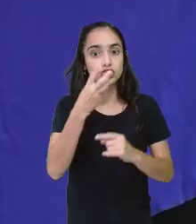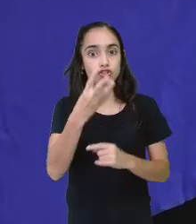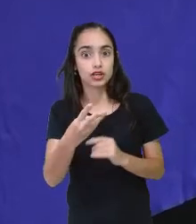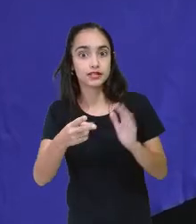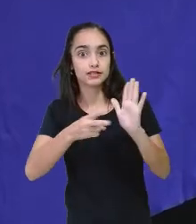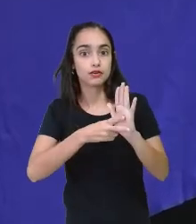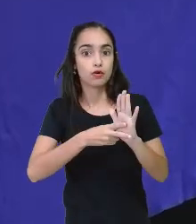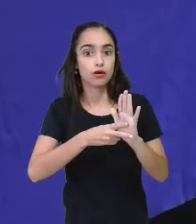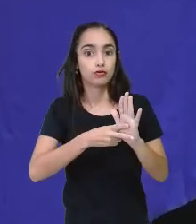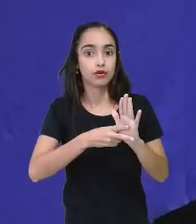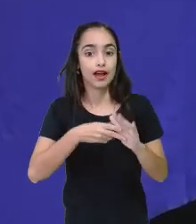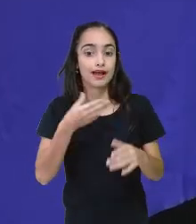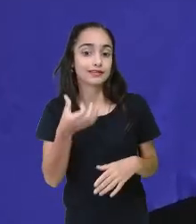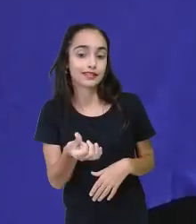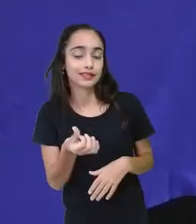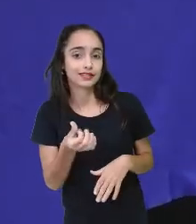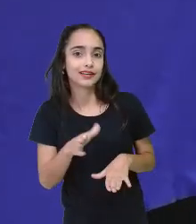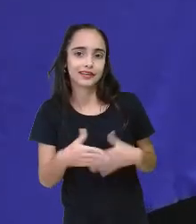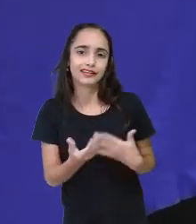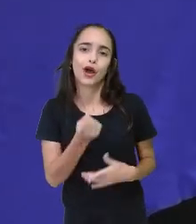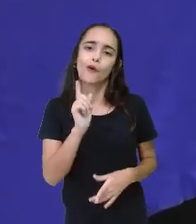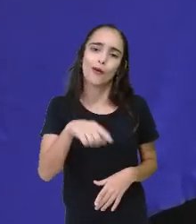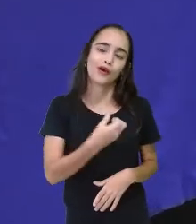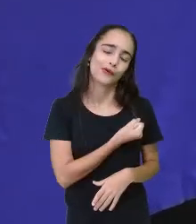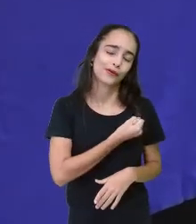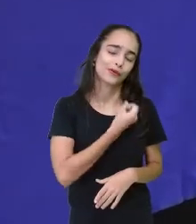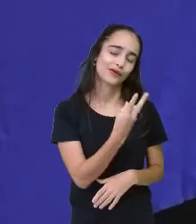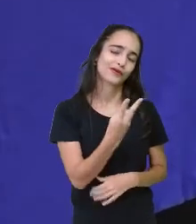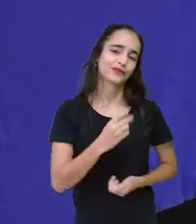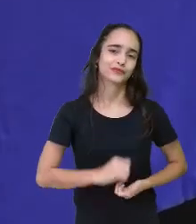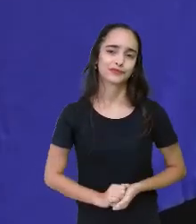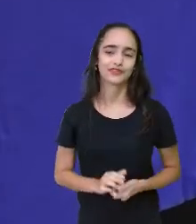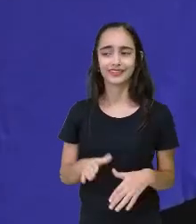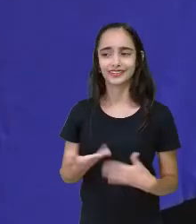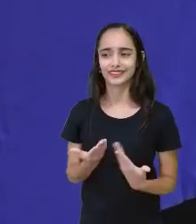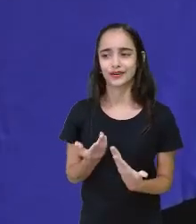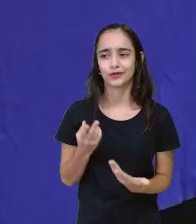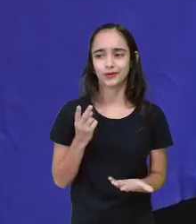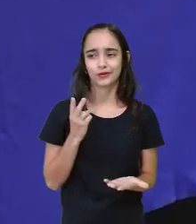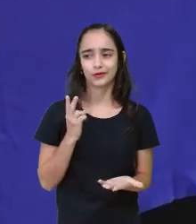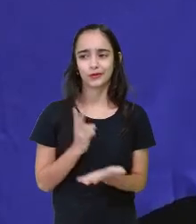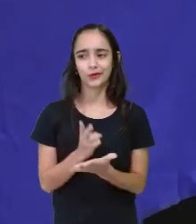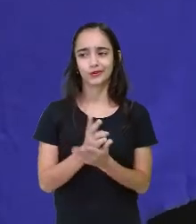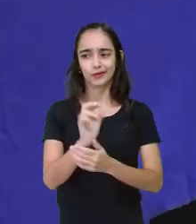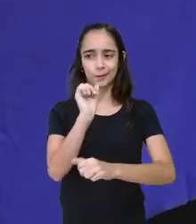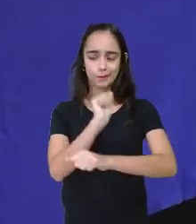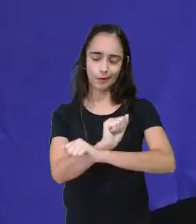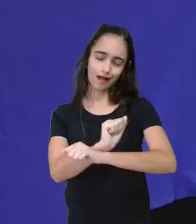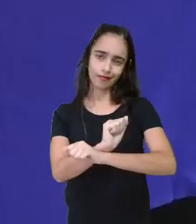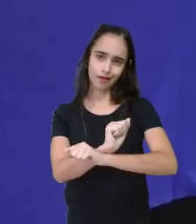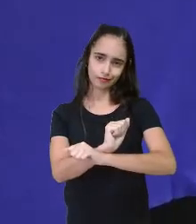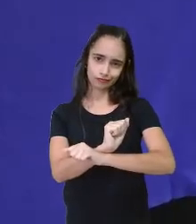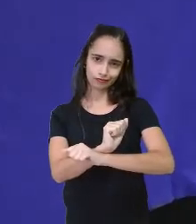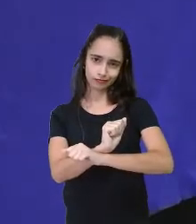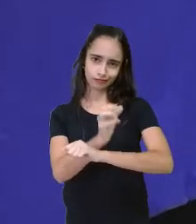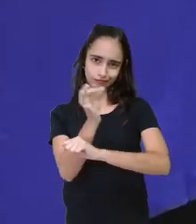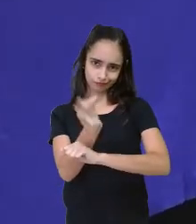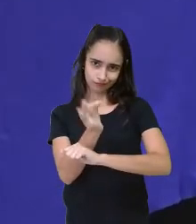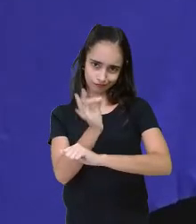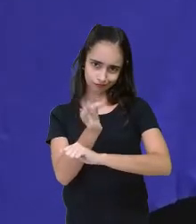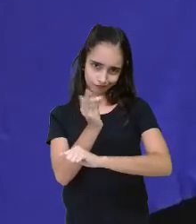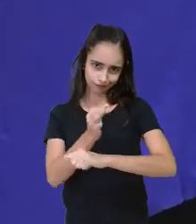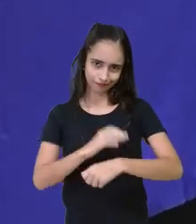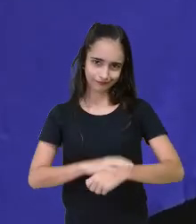resto. Não vai ter resto. Então, o professor Esté pode permanecer na casa. Eu permaneço aqui, né? Não saí do